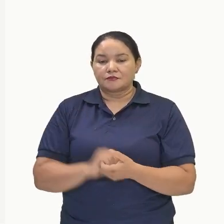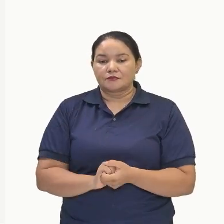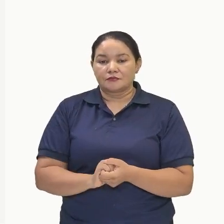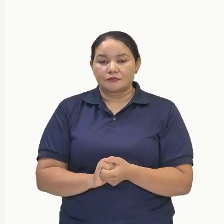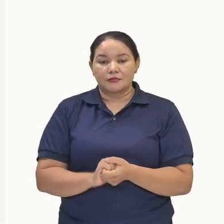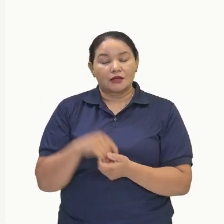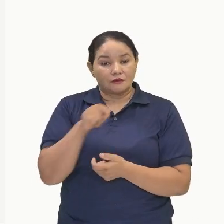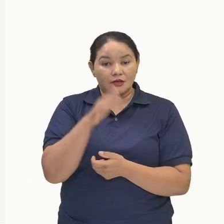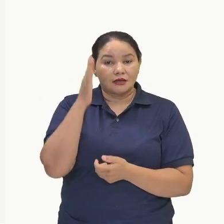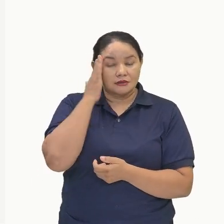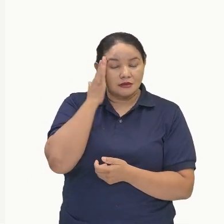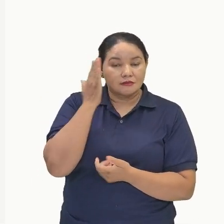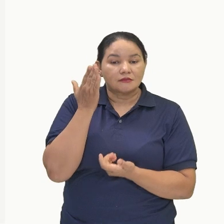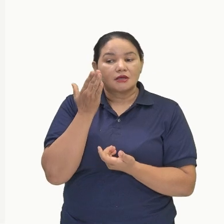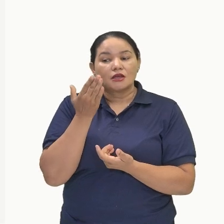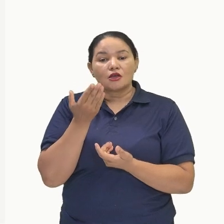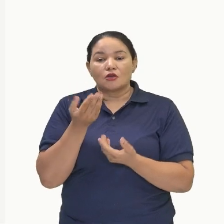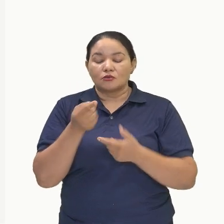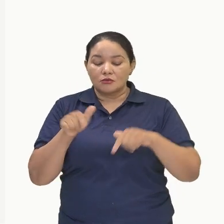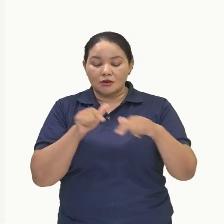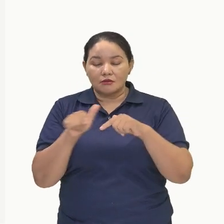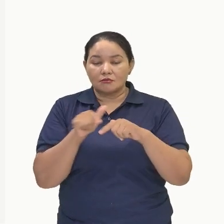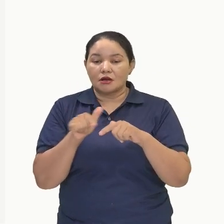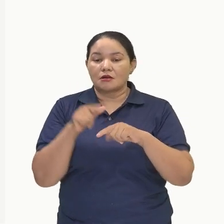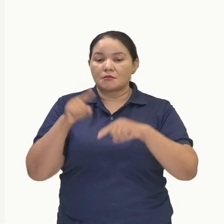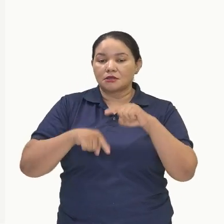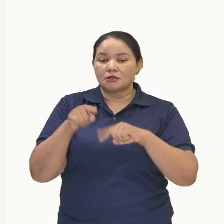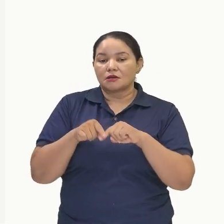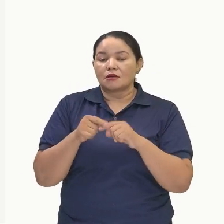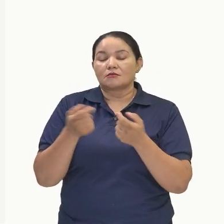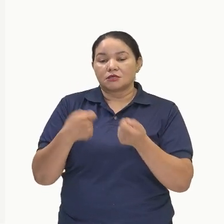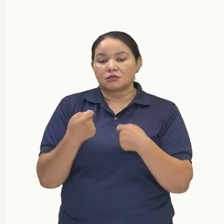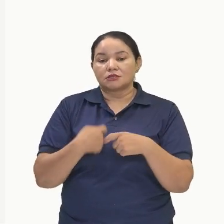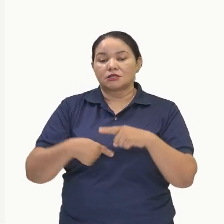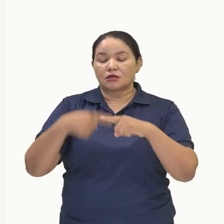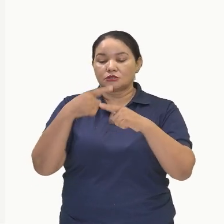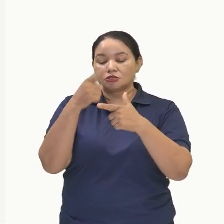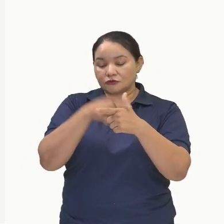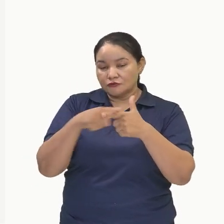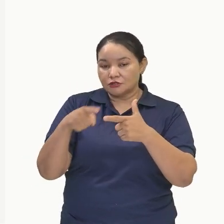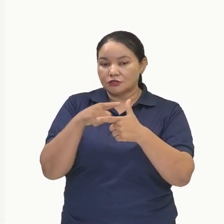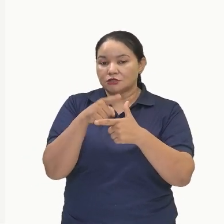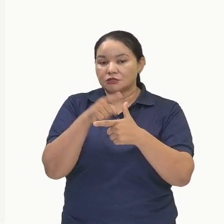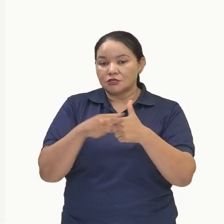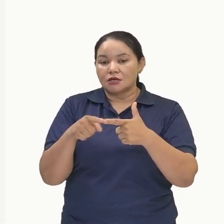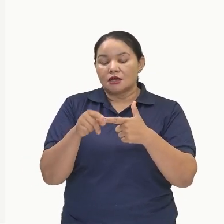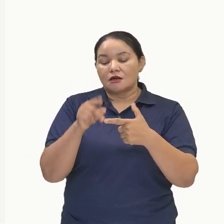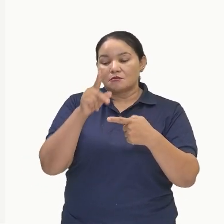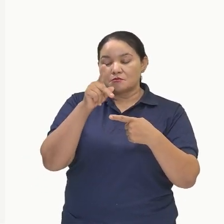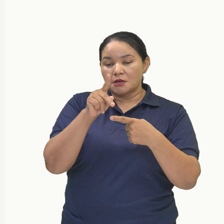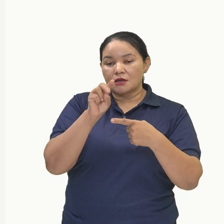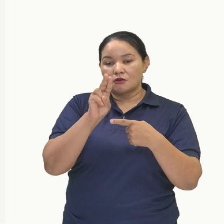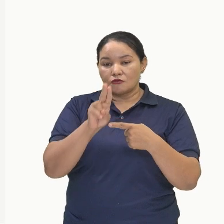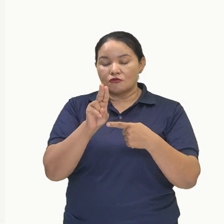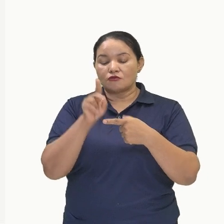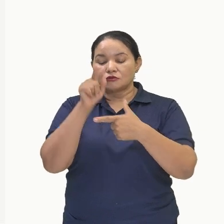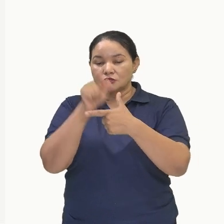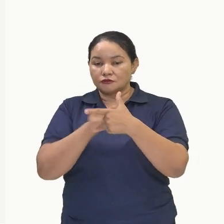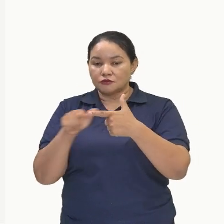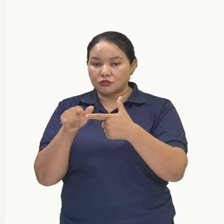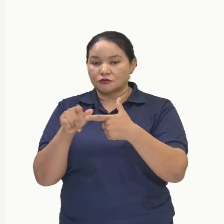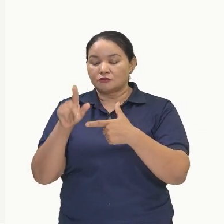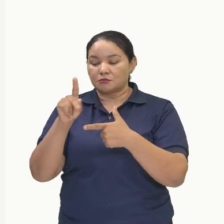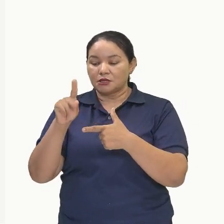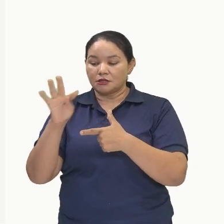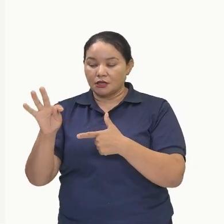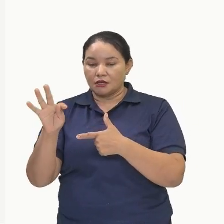saber o rendimento, você divide a potência útil do receptor pela sua potência total. Então, essa letra aqui é uma